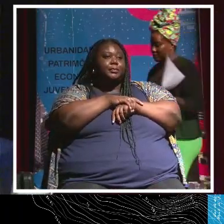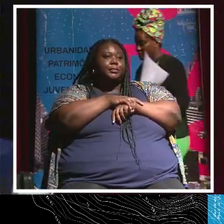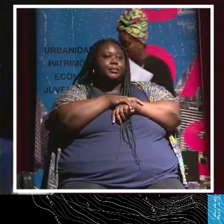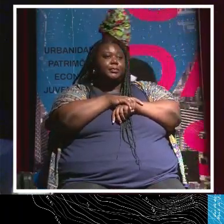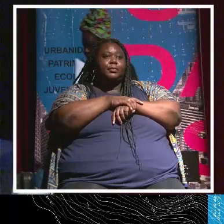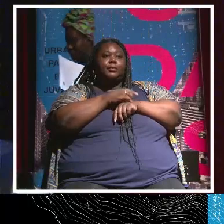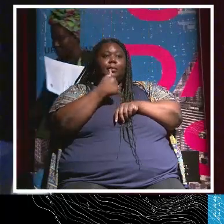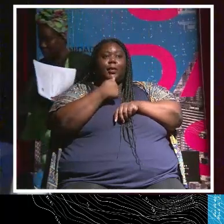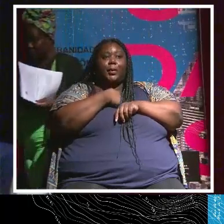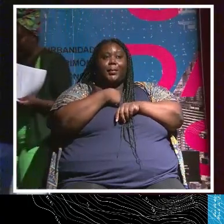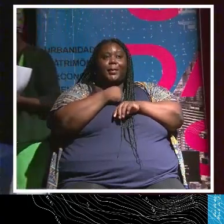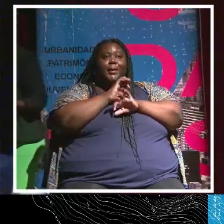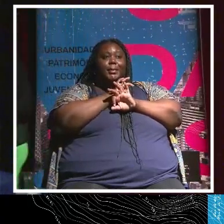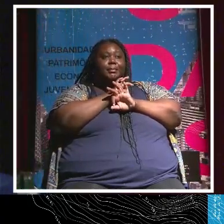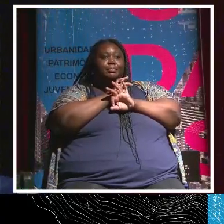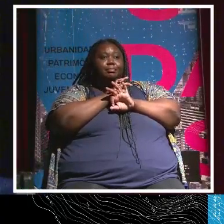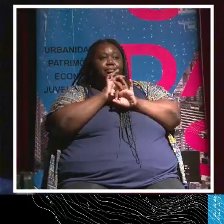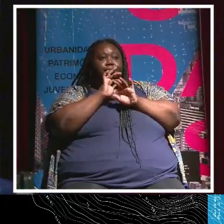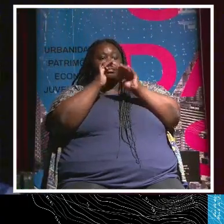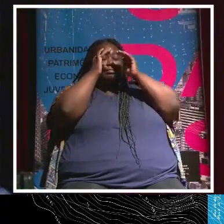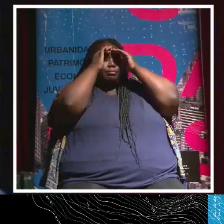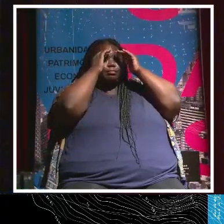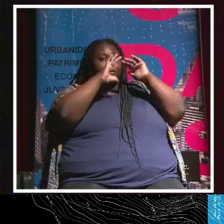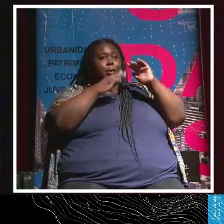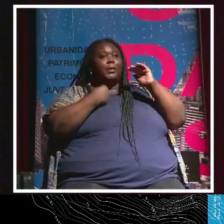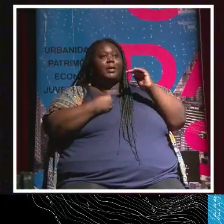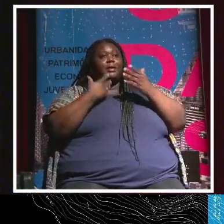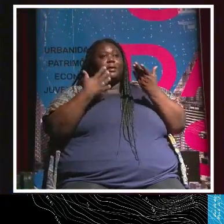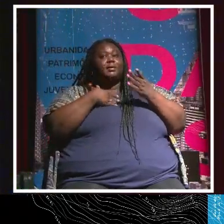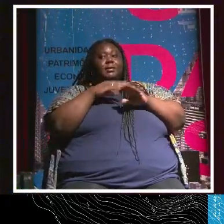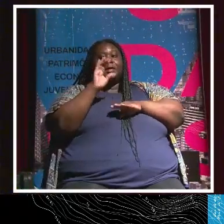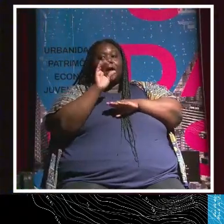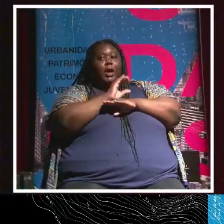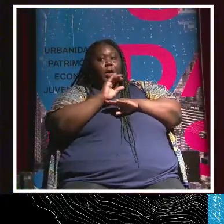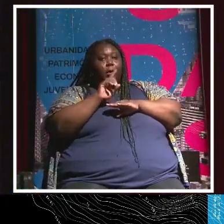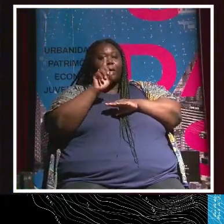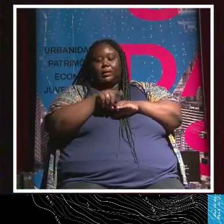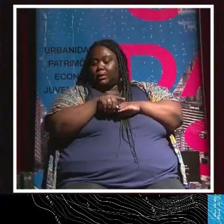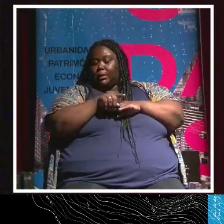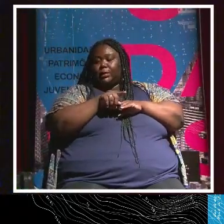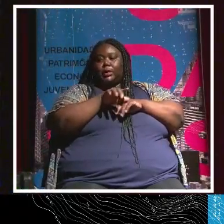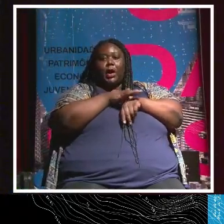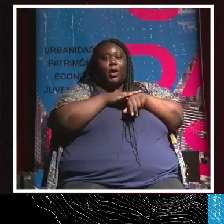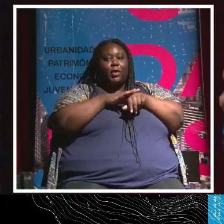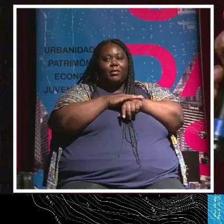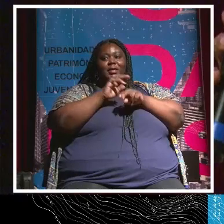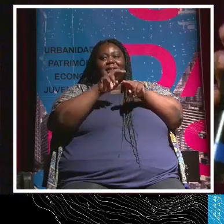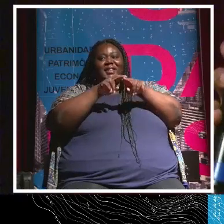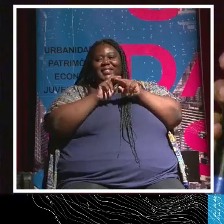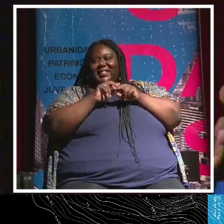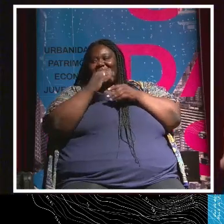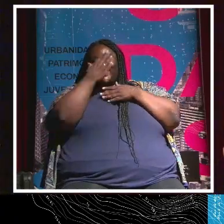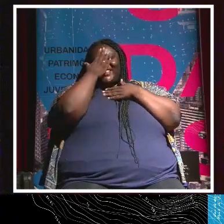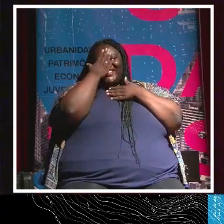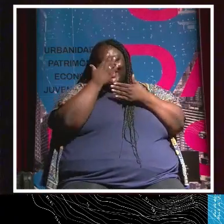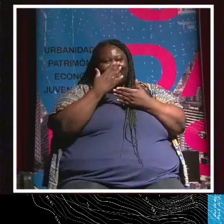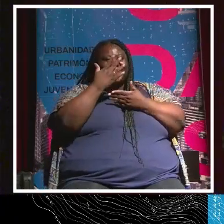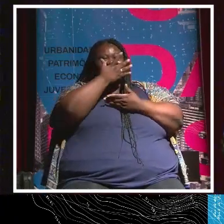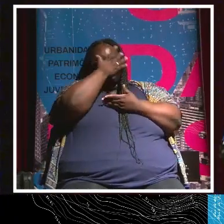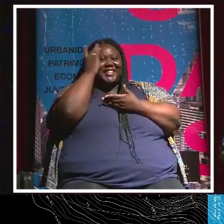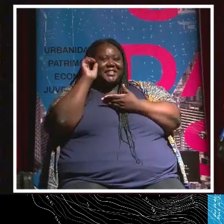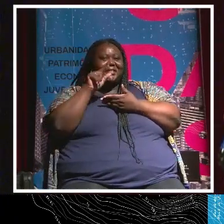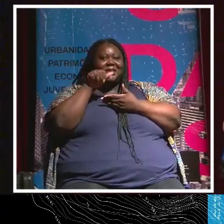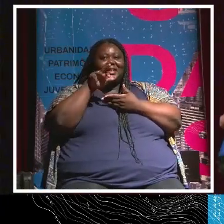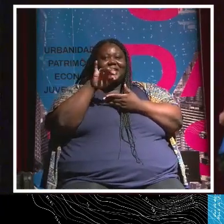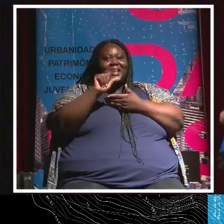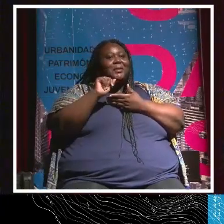Para mim é uma honra poder estar aqui coordenando essa mesa e, por isso, agradeço nas pessoas aí da Maria